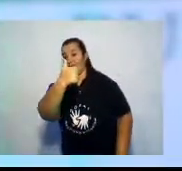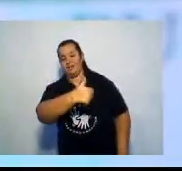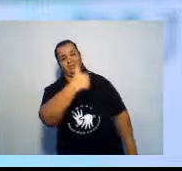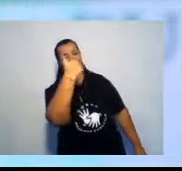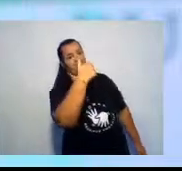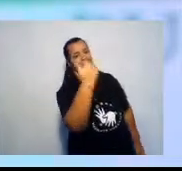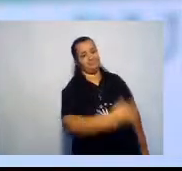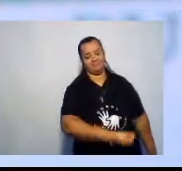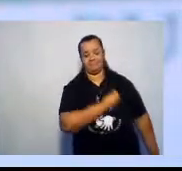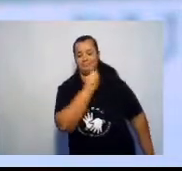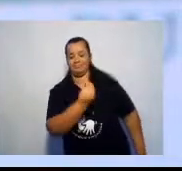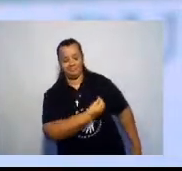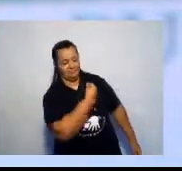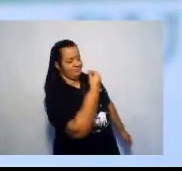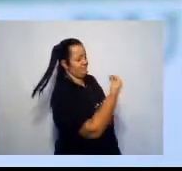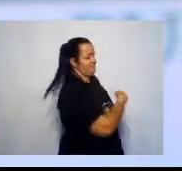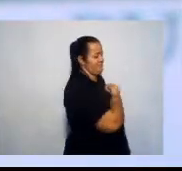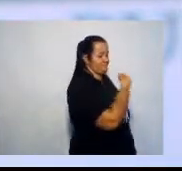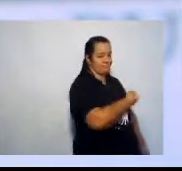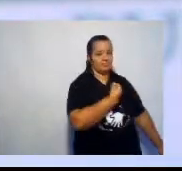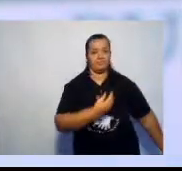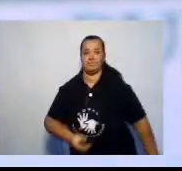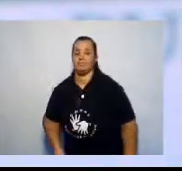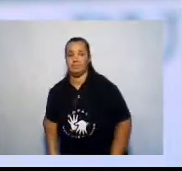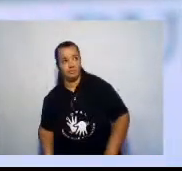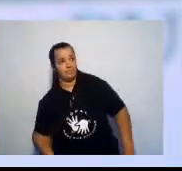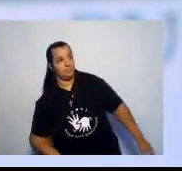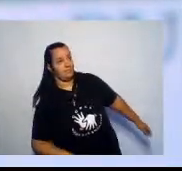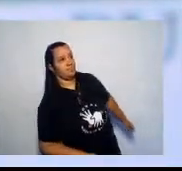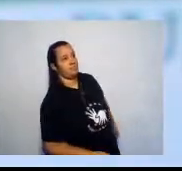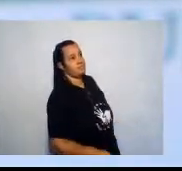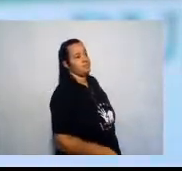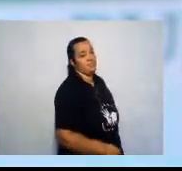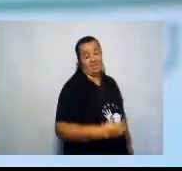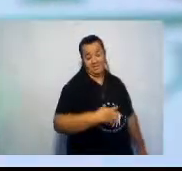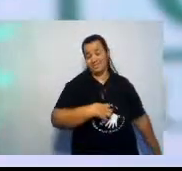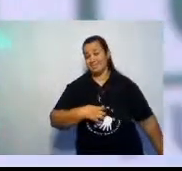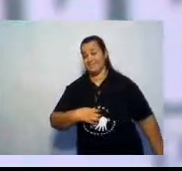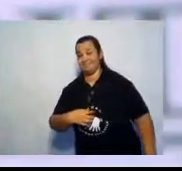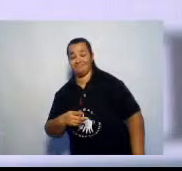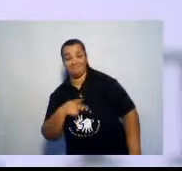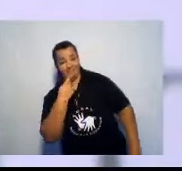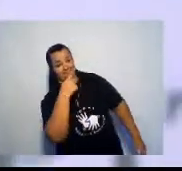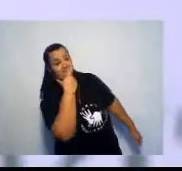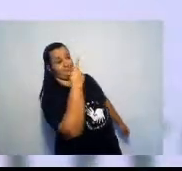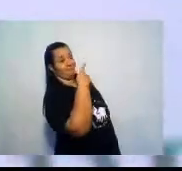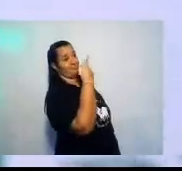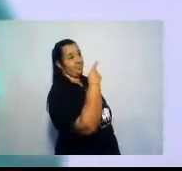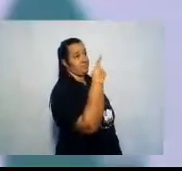mais número um da minha vida. Sinto em te